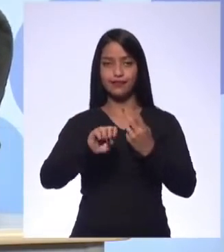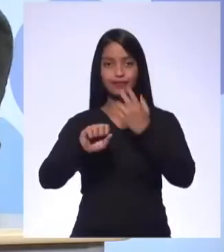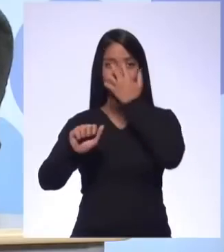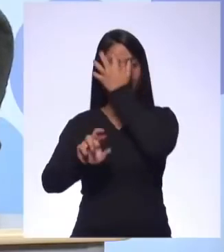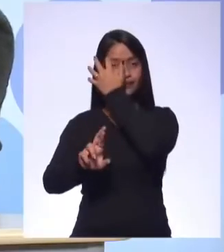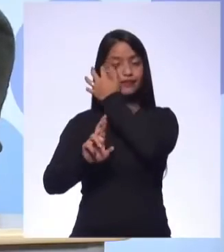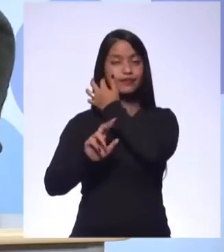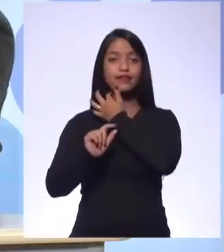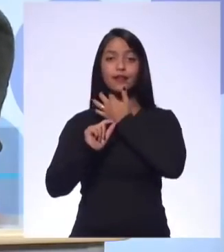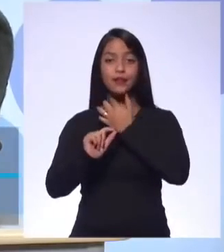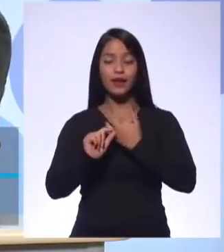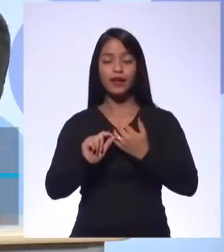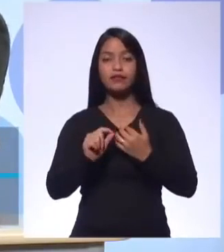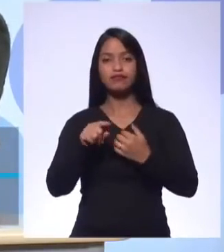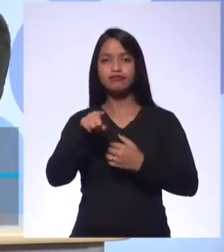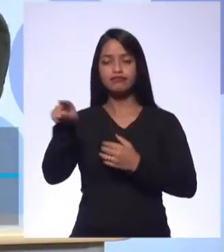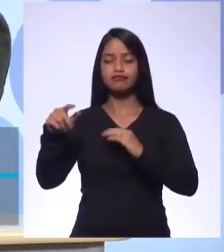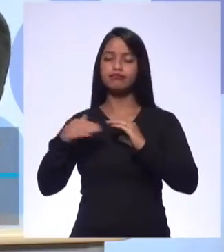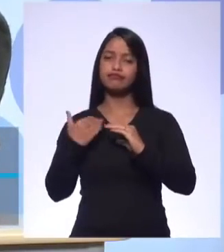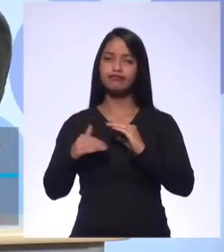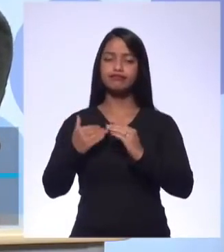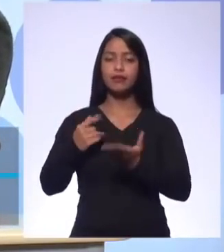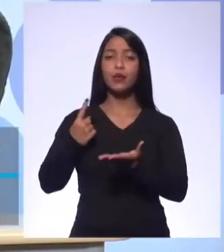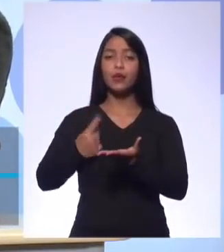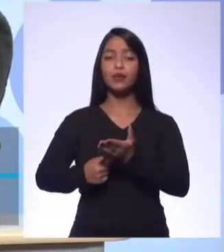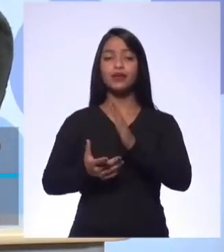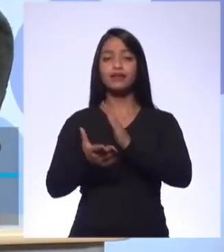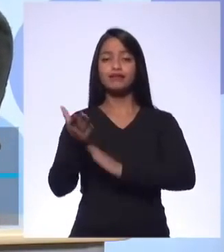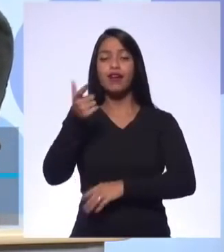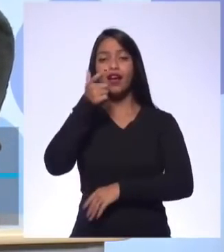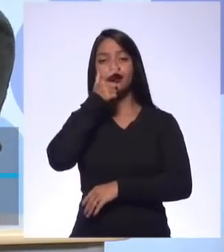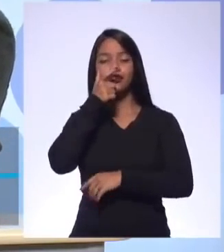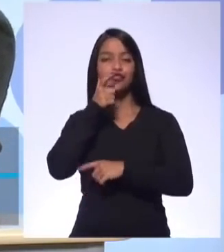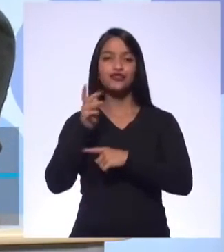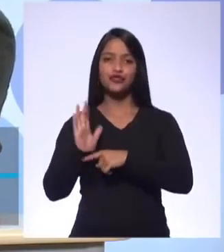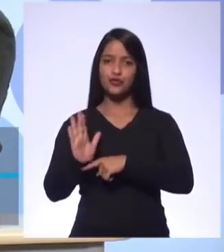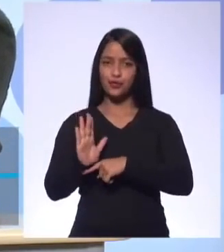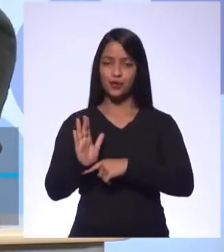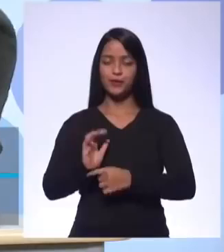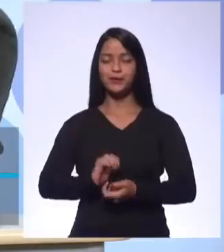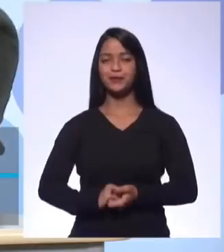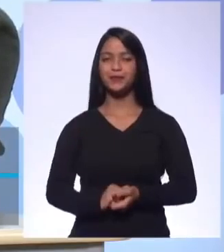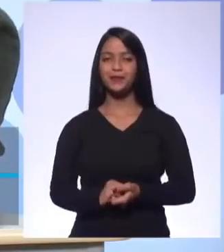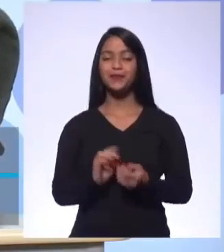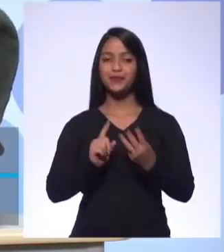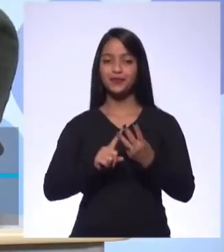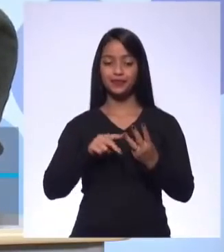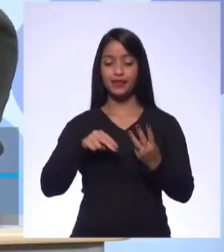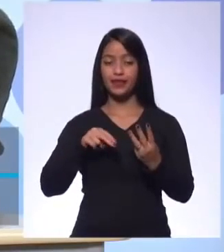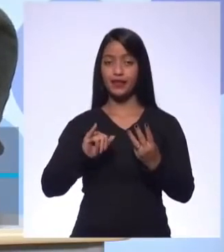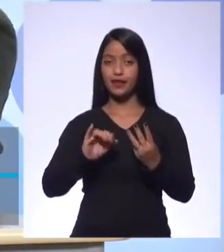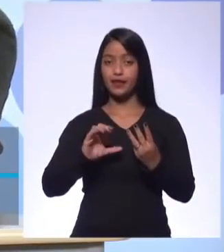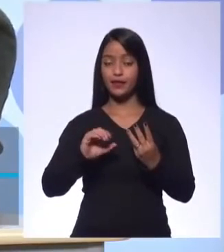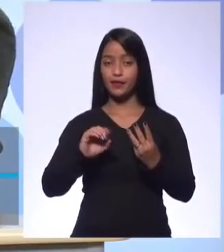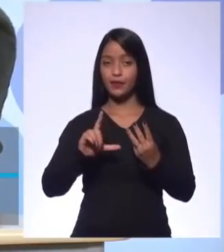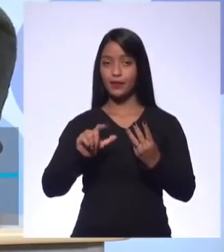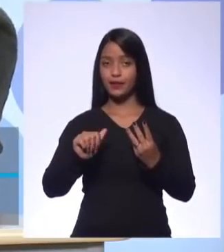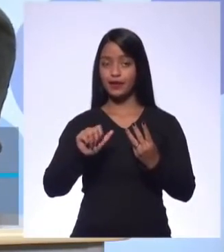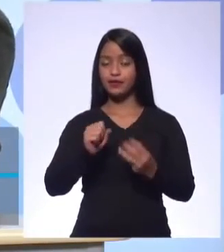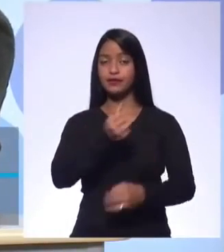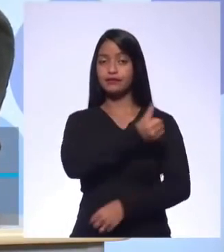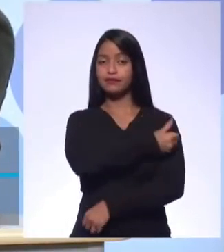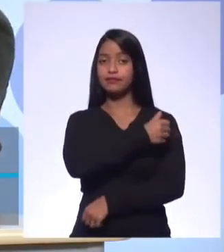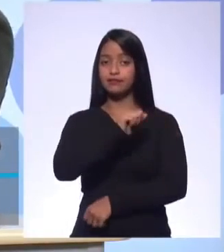ano colocando, né? Na maioria das vezes, sim. O aluno colocou o Nicolas, do 6º ano A, também colocando.